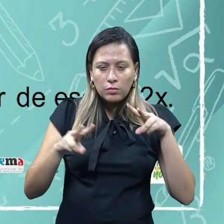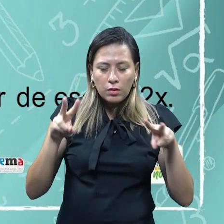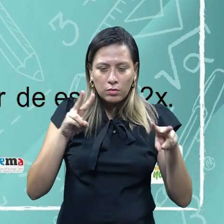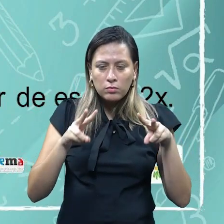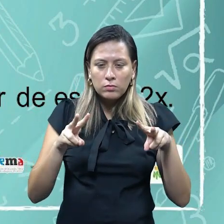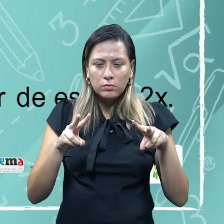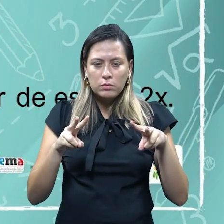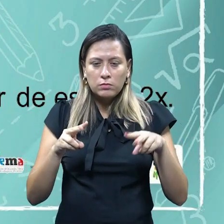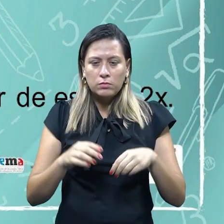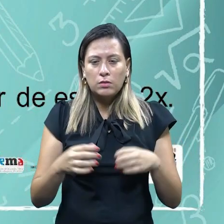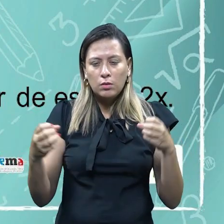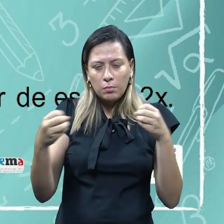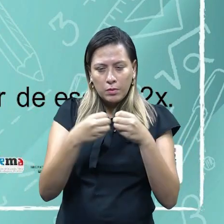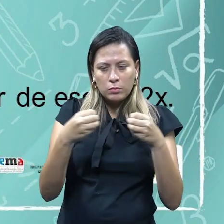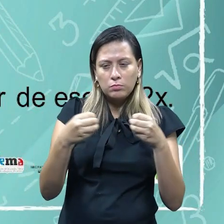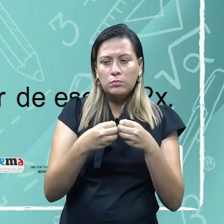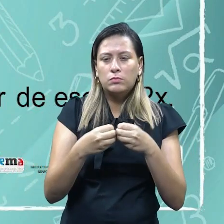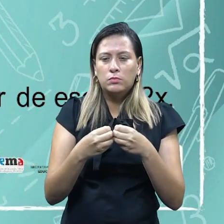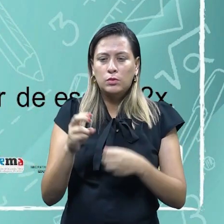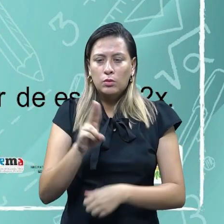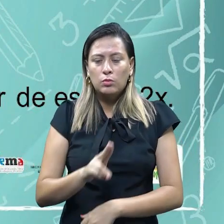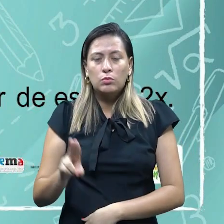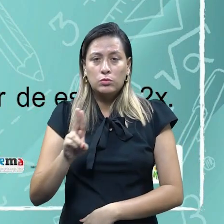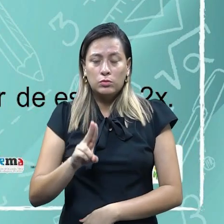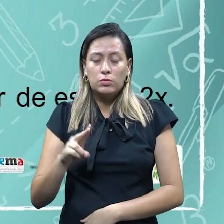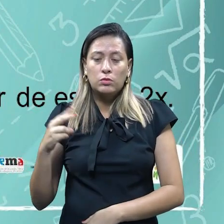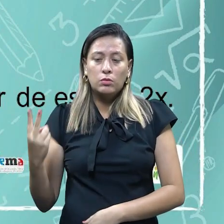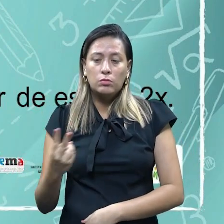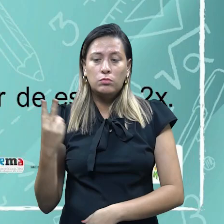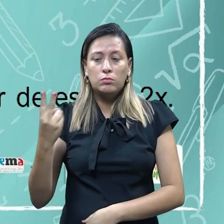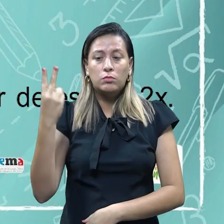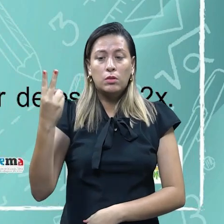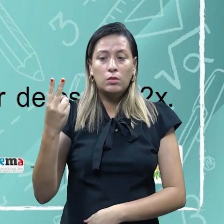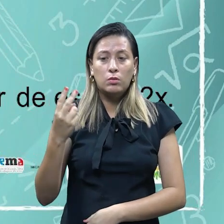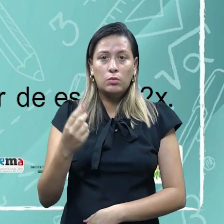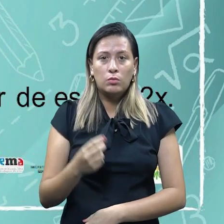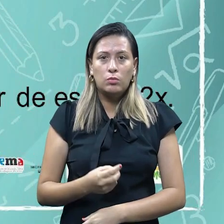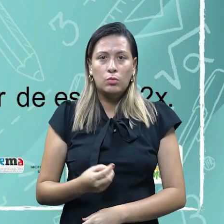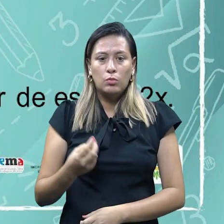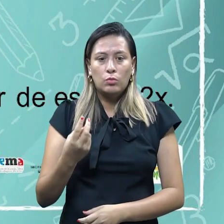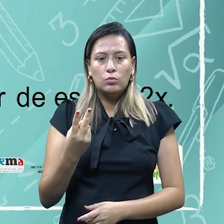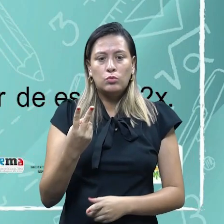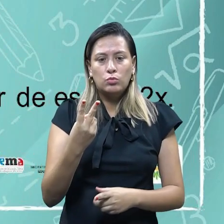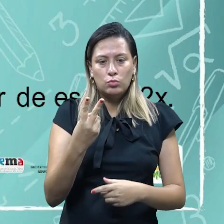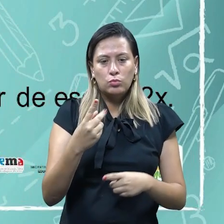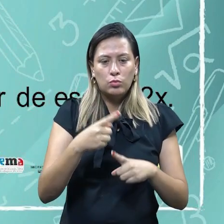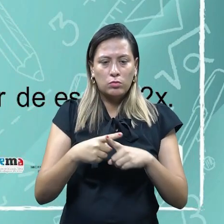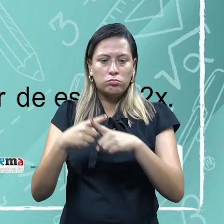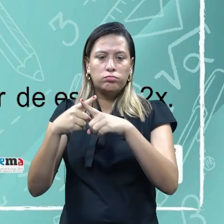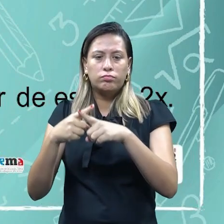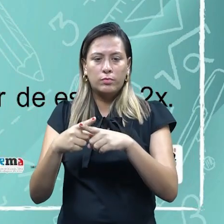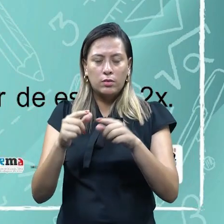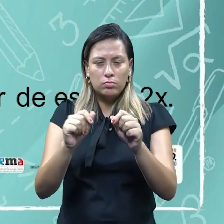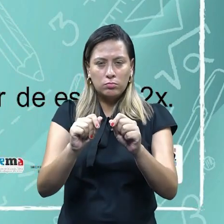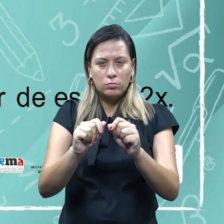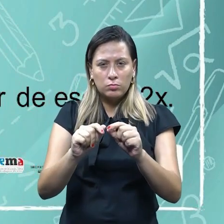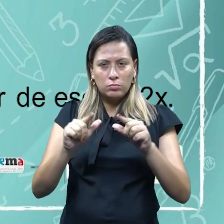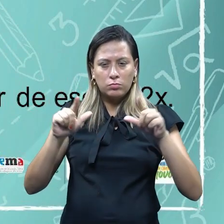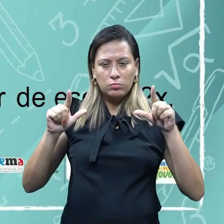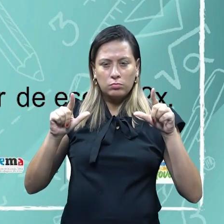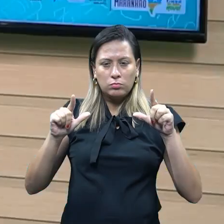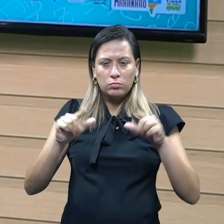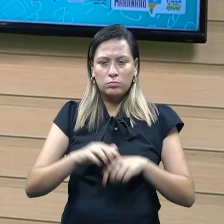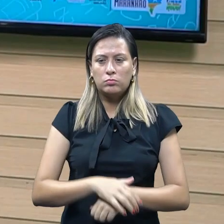visualização aplicando um valor de escala de 2 vezes. O Zoom In ou o Zoom